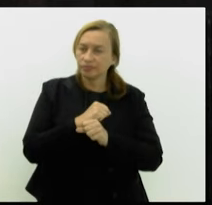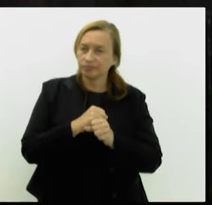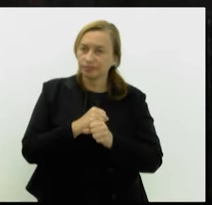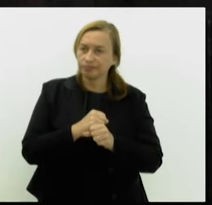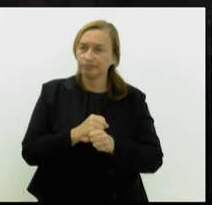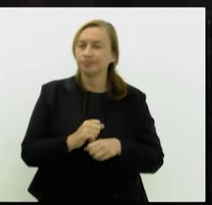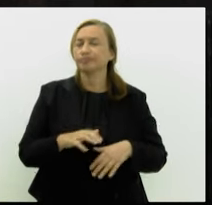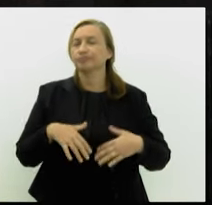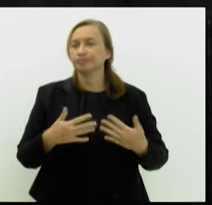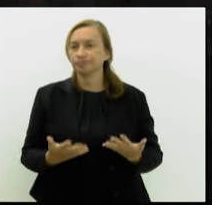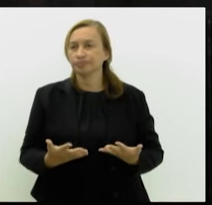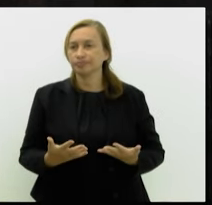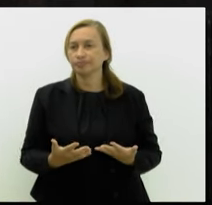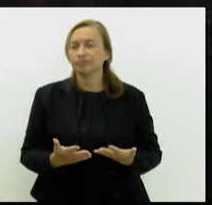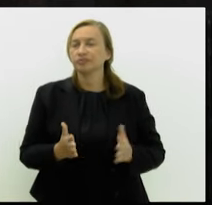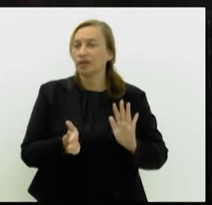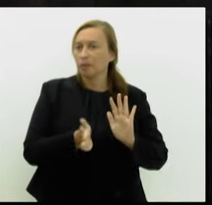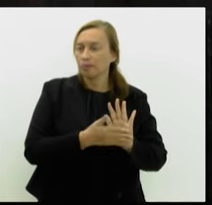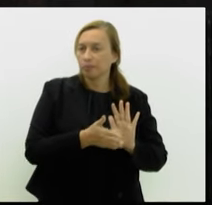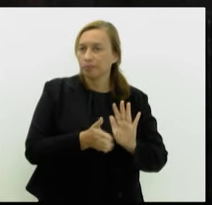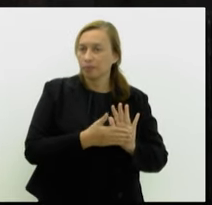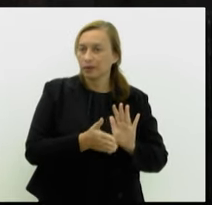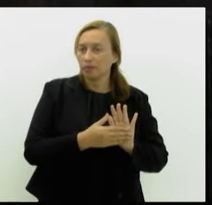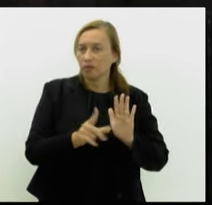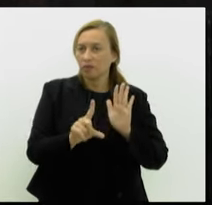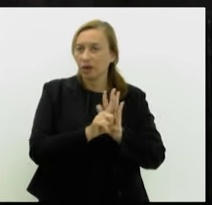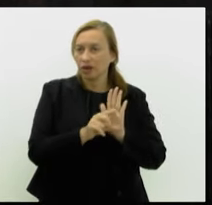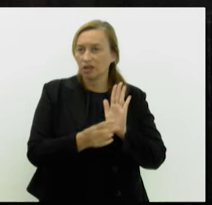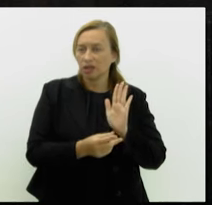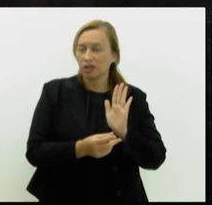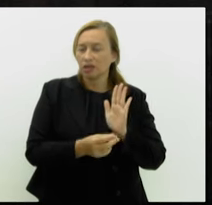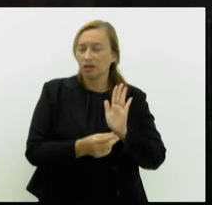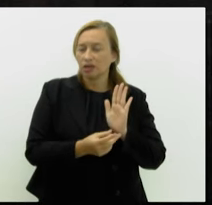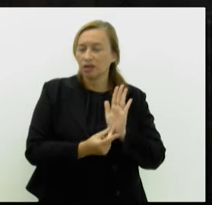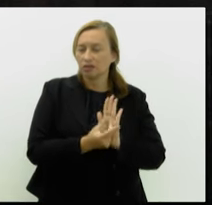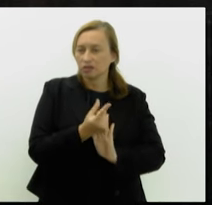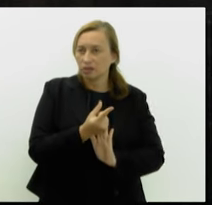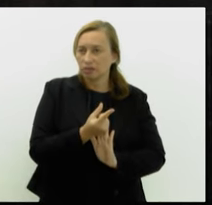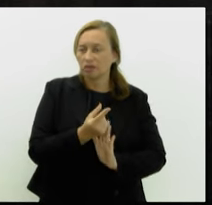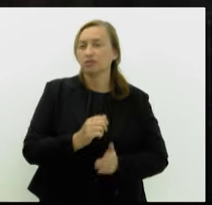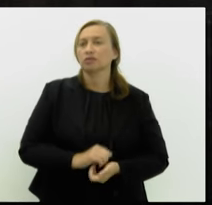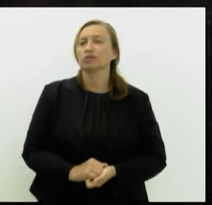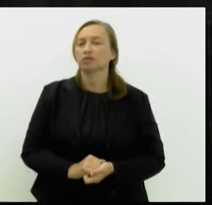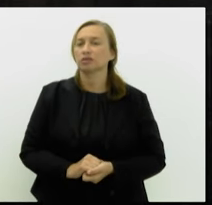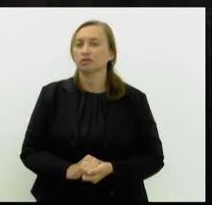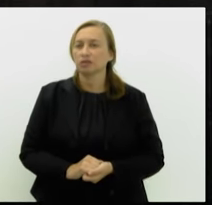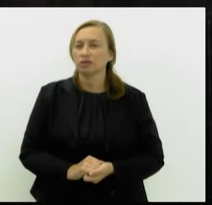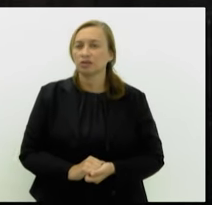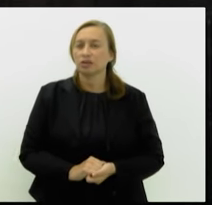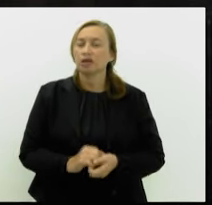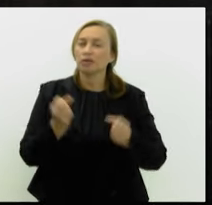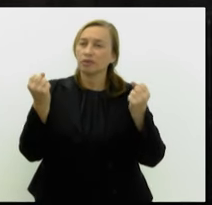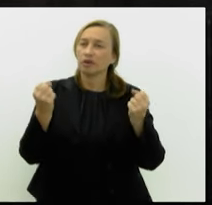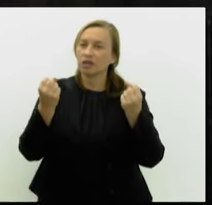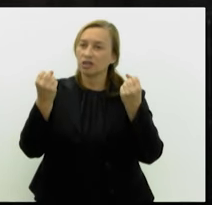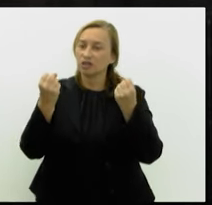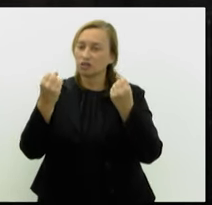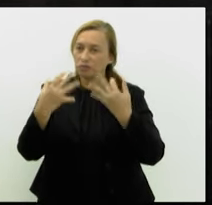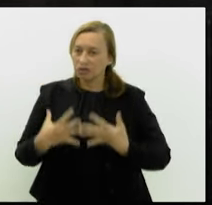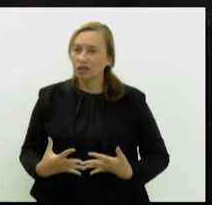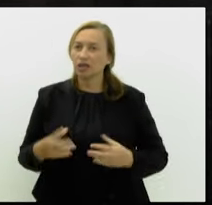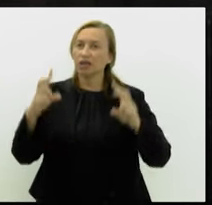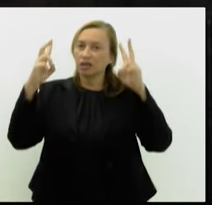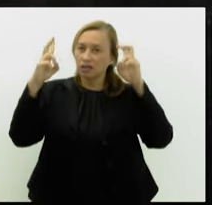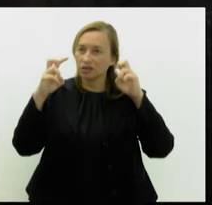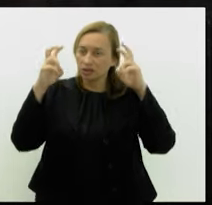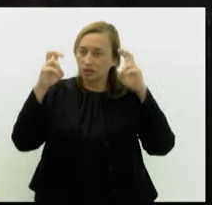já está na própria LOA. Então, nós estamos aqui só discursando para esclarecer essa questão